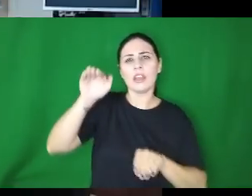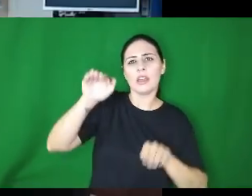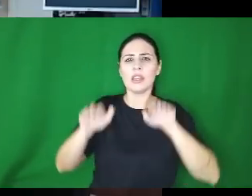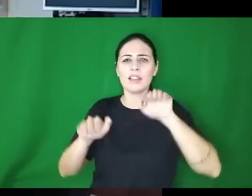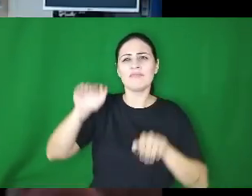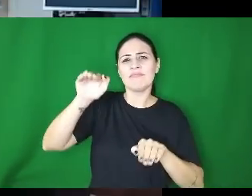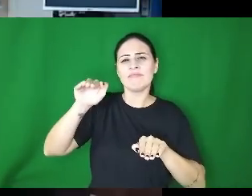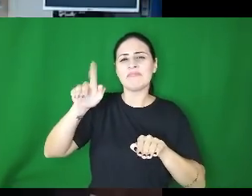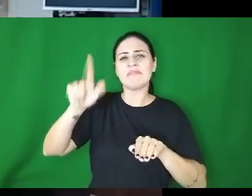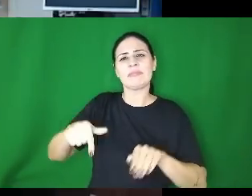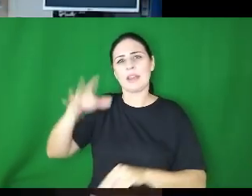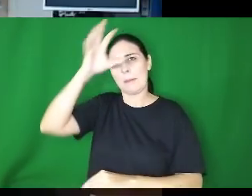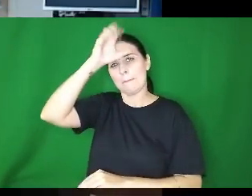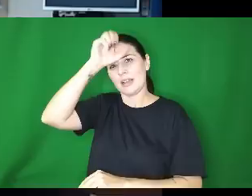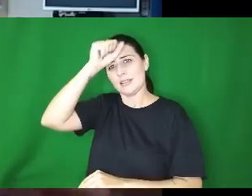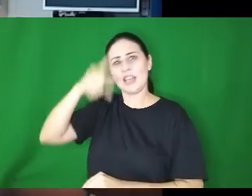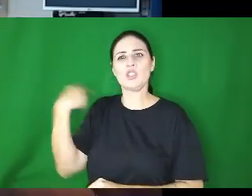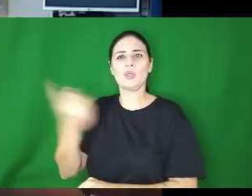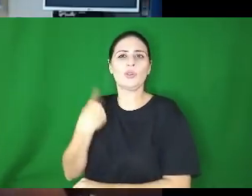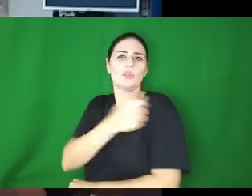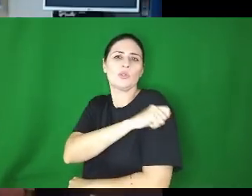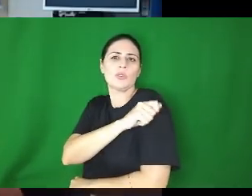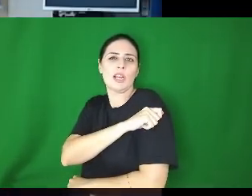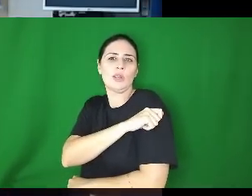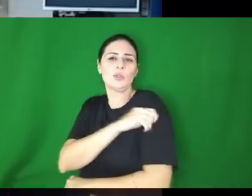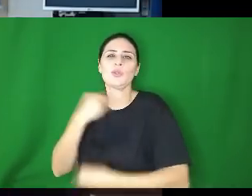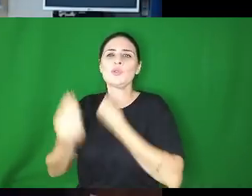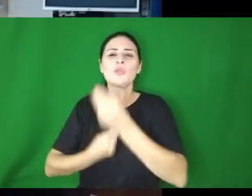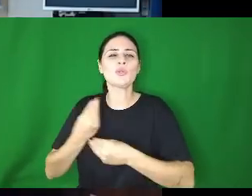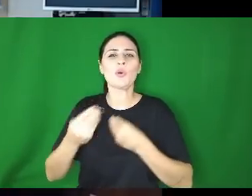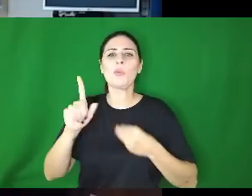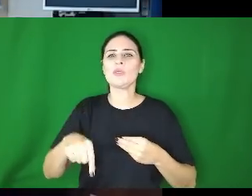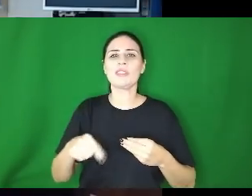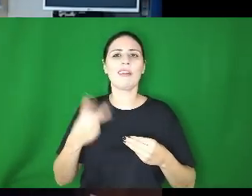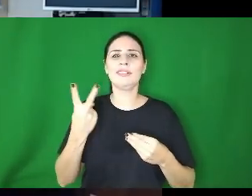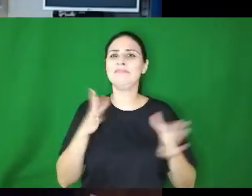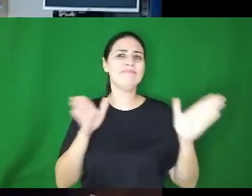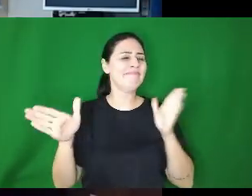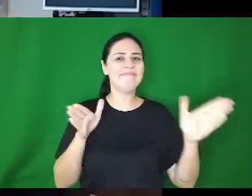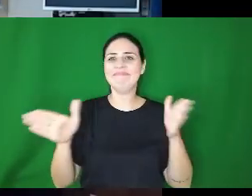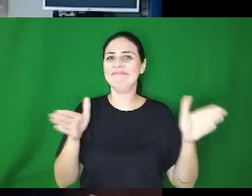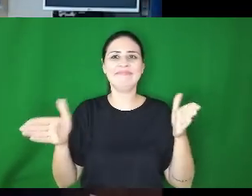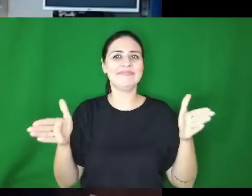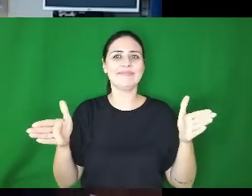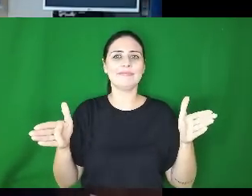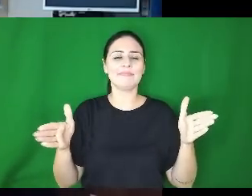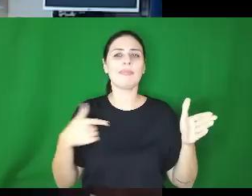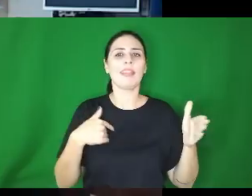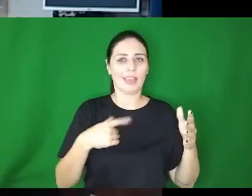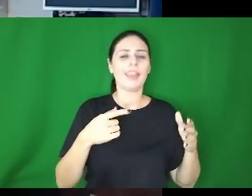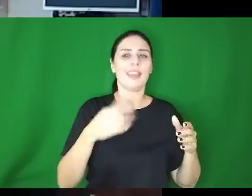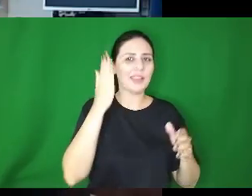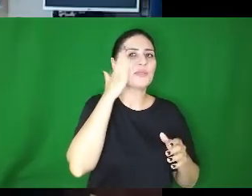priorizar determinados conteúdos. E uma das coisas que, às vezes, a gente se incomoda muito é com essa questão também